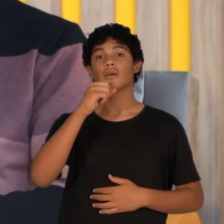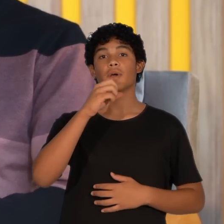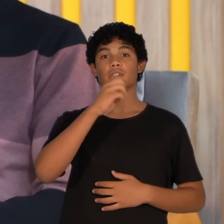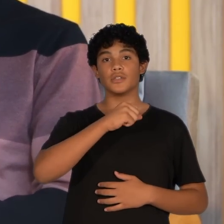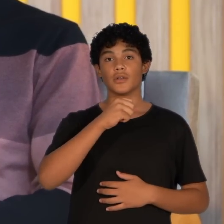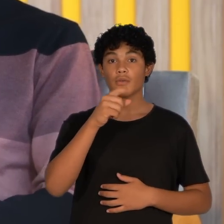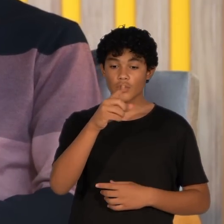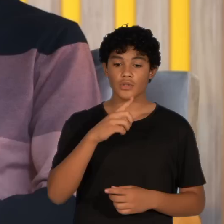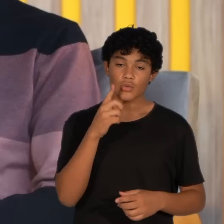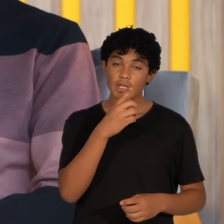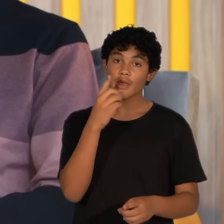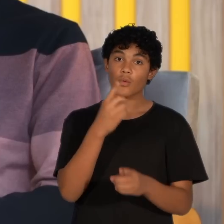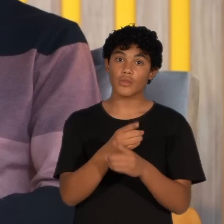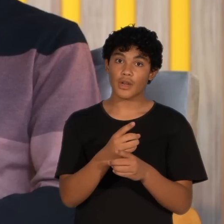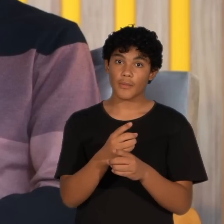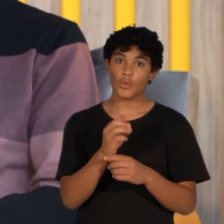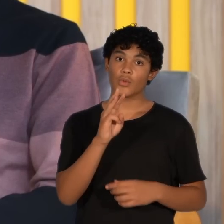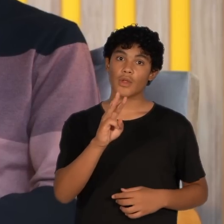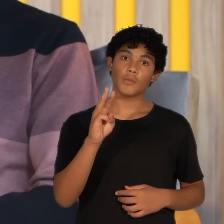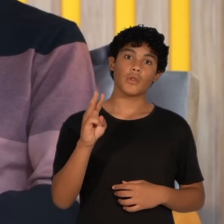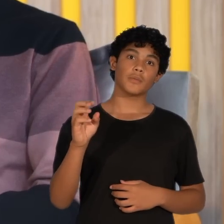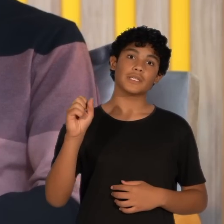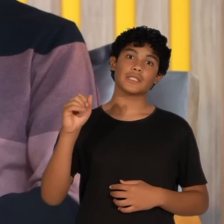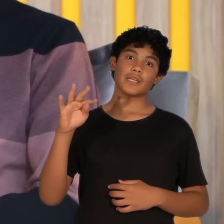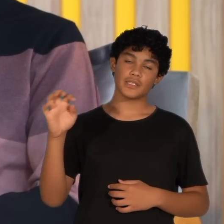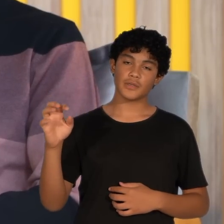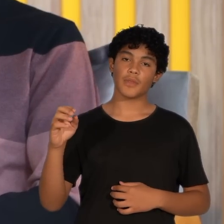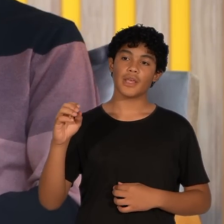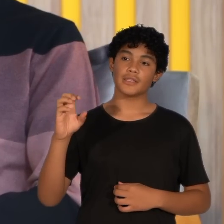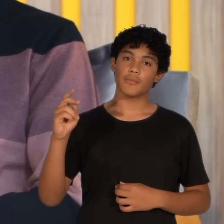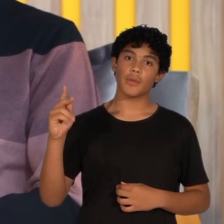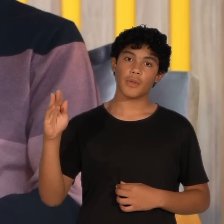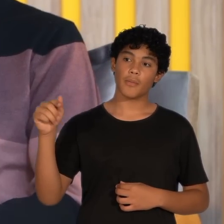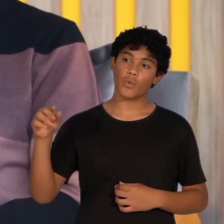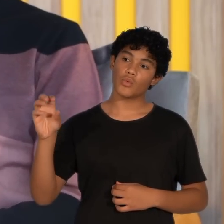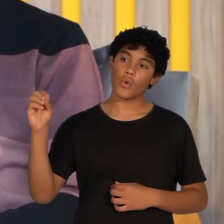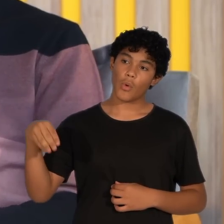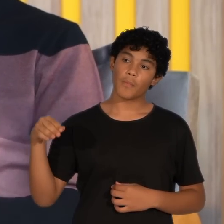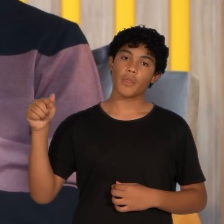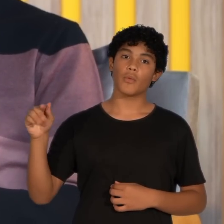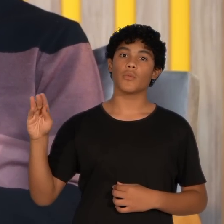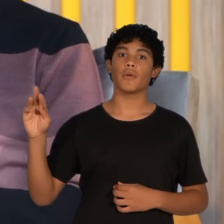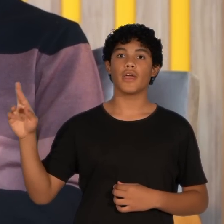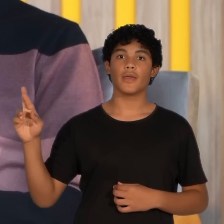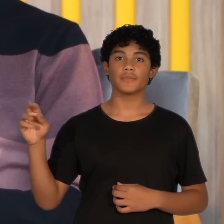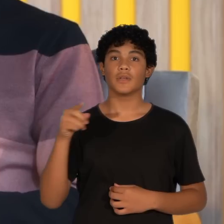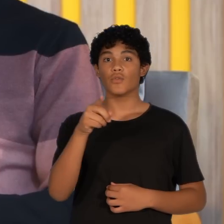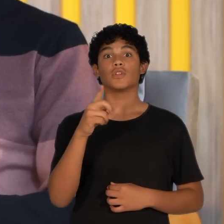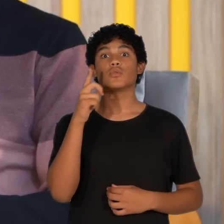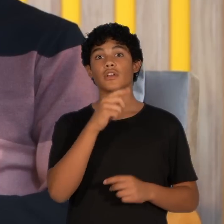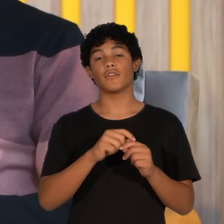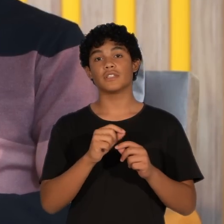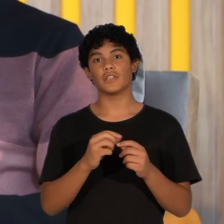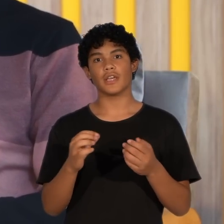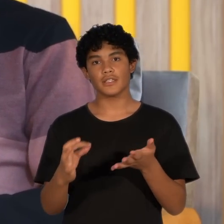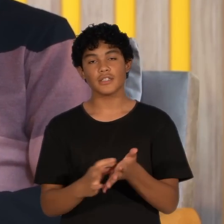Escola Sabatina, que você encontra no site cpb.com.br. Acessa lá, já faz a assinatura da sua